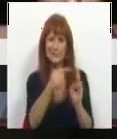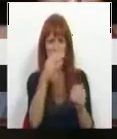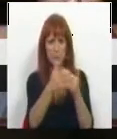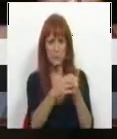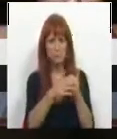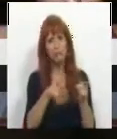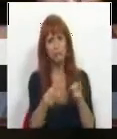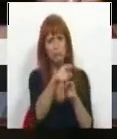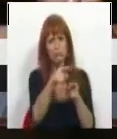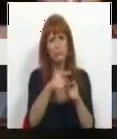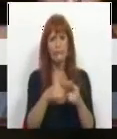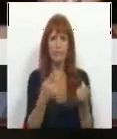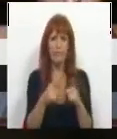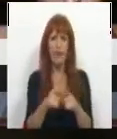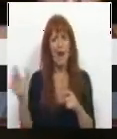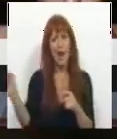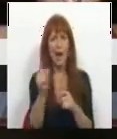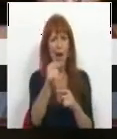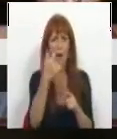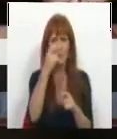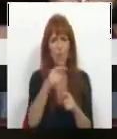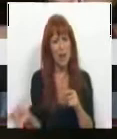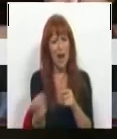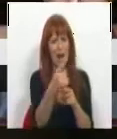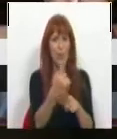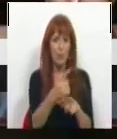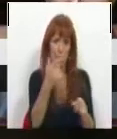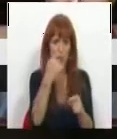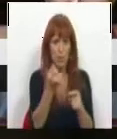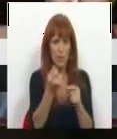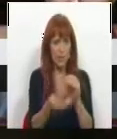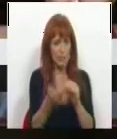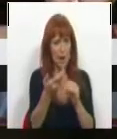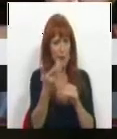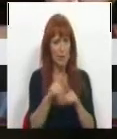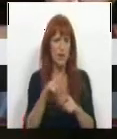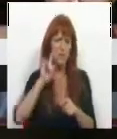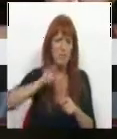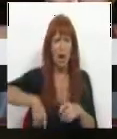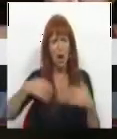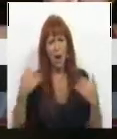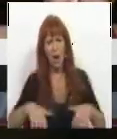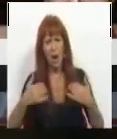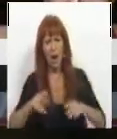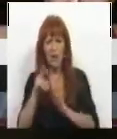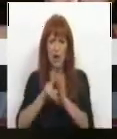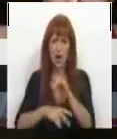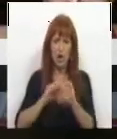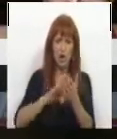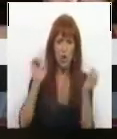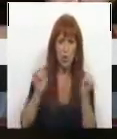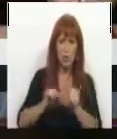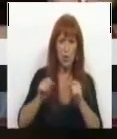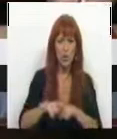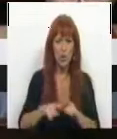idosos, convinha-lhes recrutar essas pessoas, porque eram pessoas com mais rendimento, que são violações grosseiras das regras dos